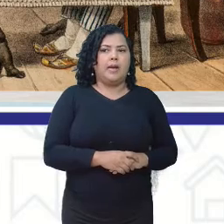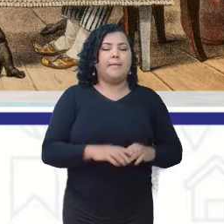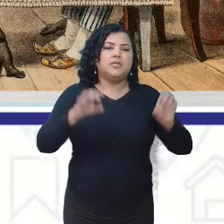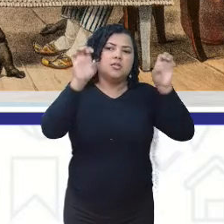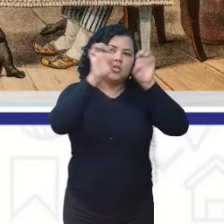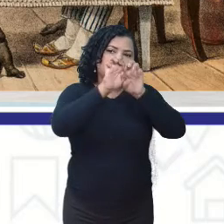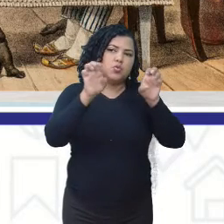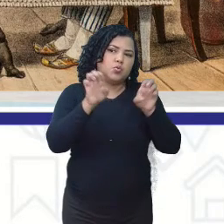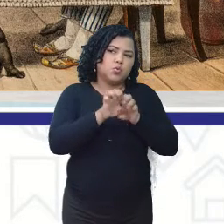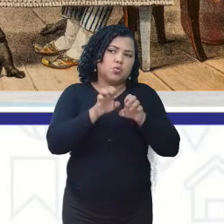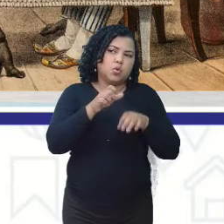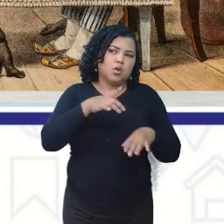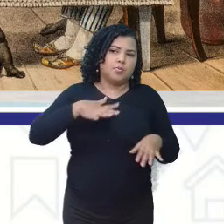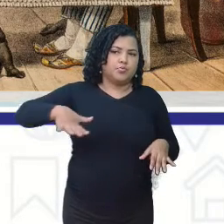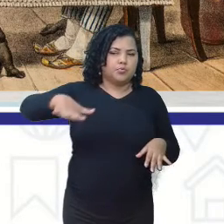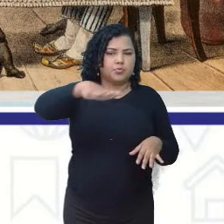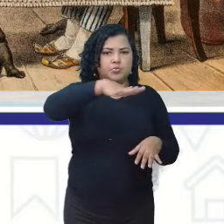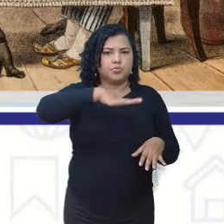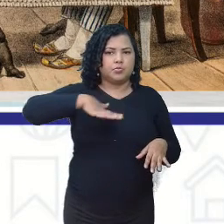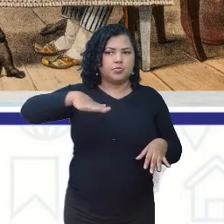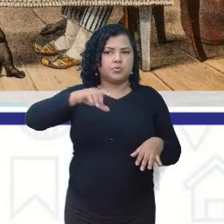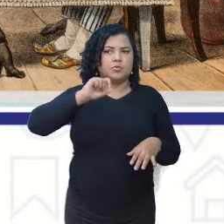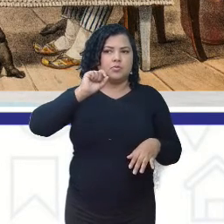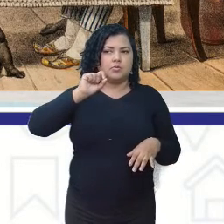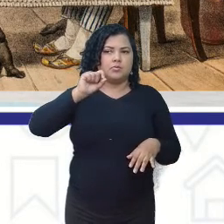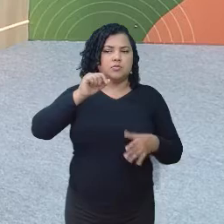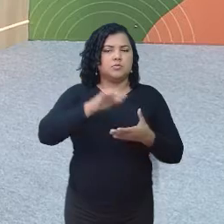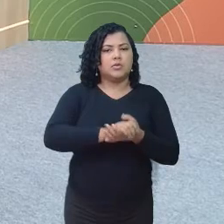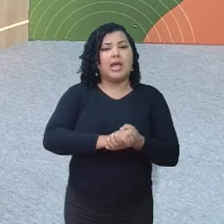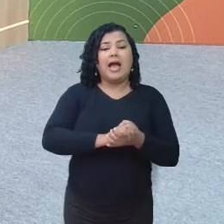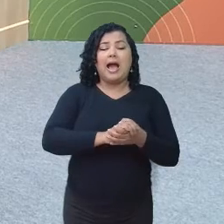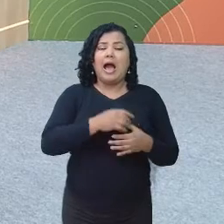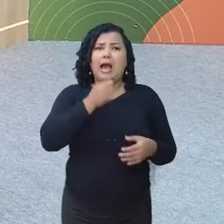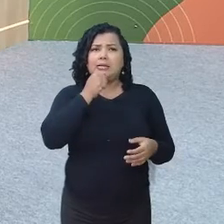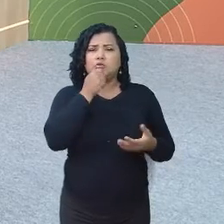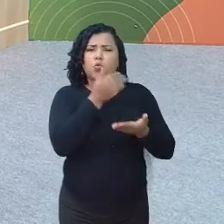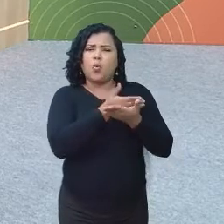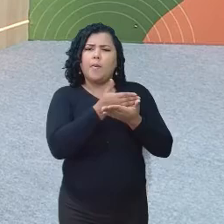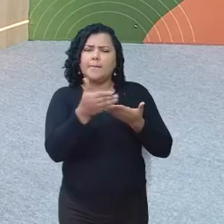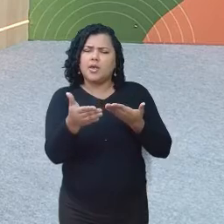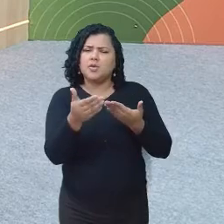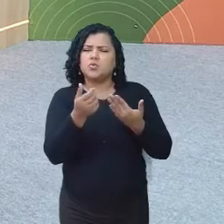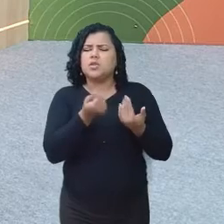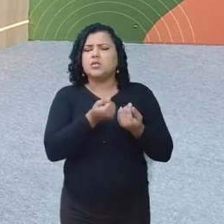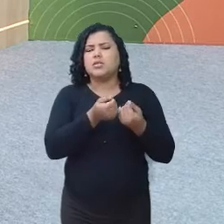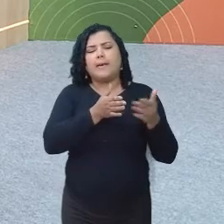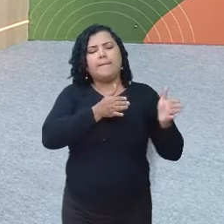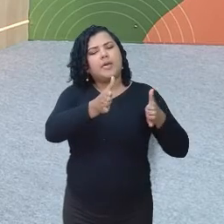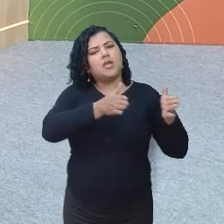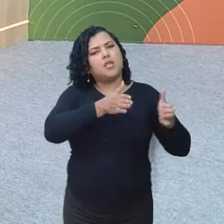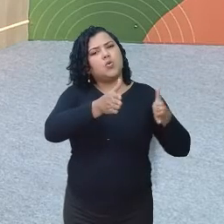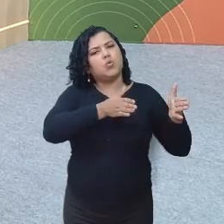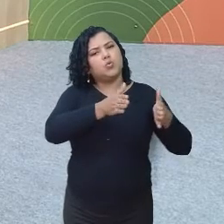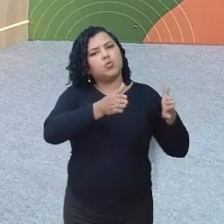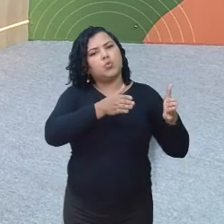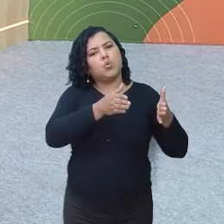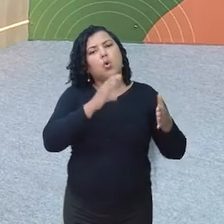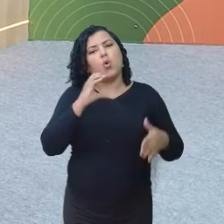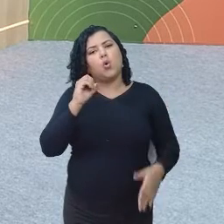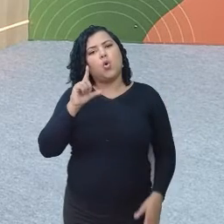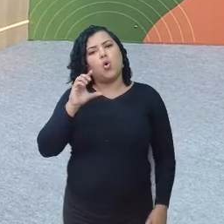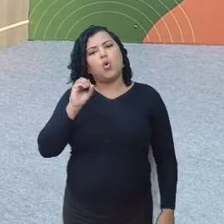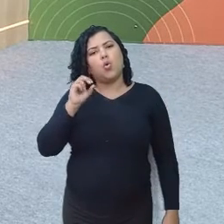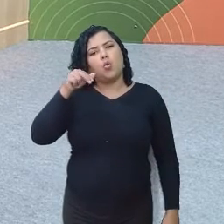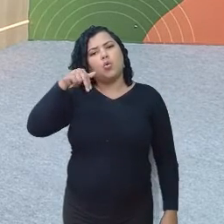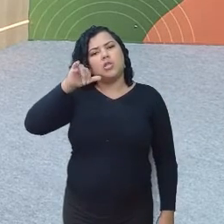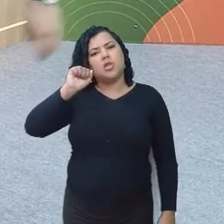estrutura daqui, ela se forma ainda nesse início, né, desse período colonial, a partir da organização do